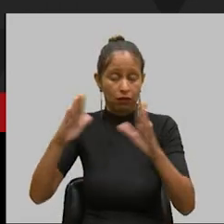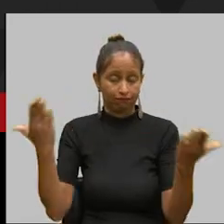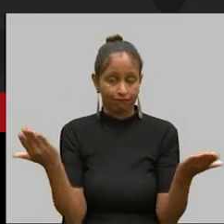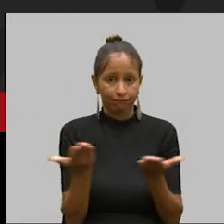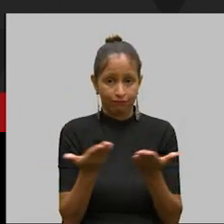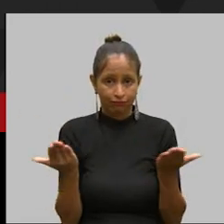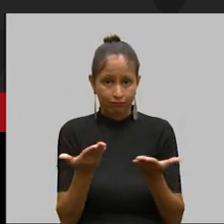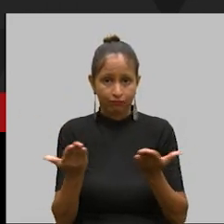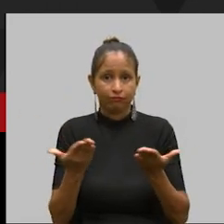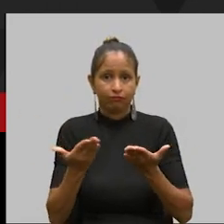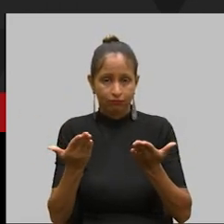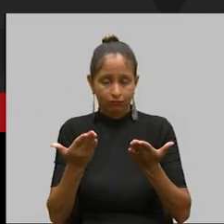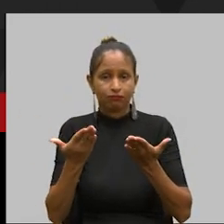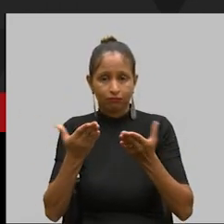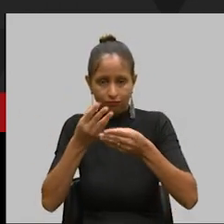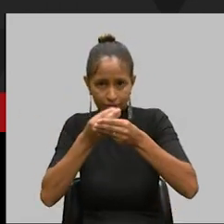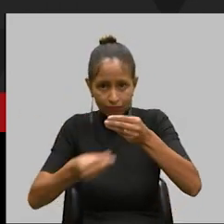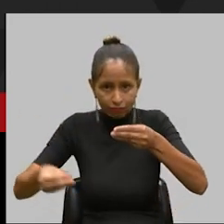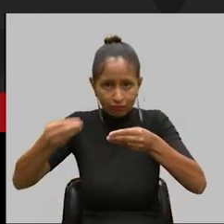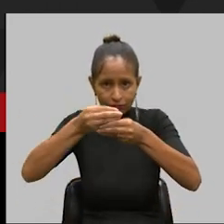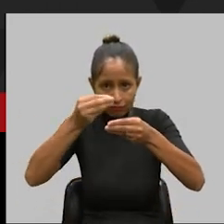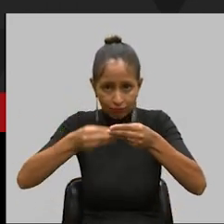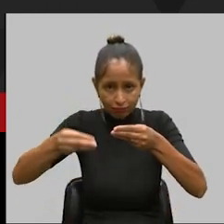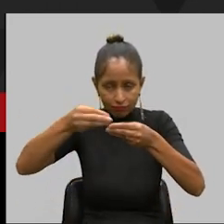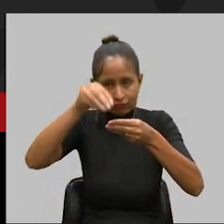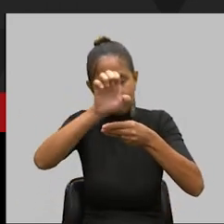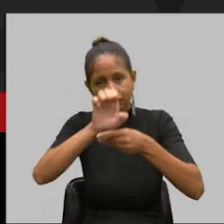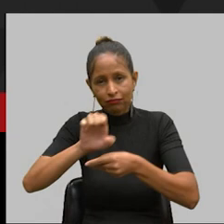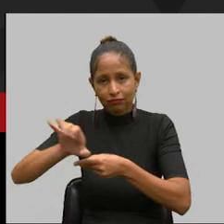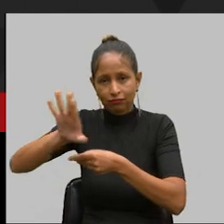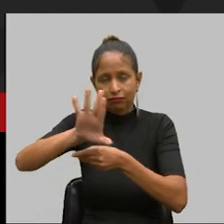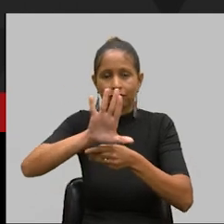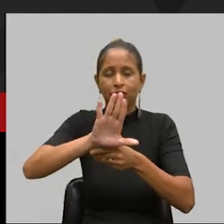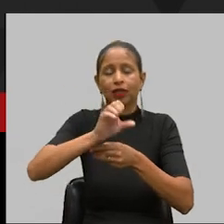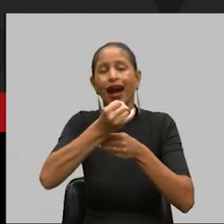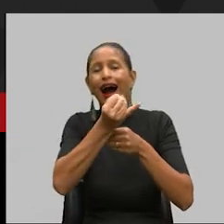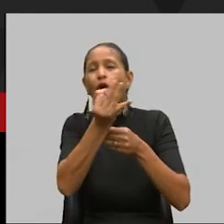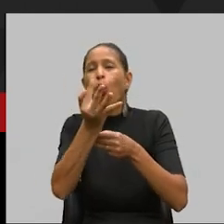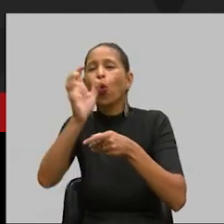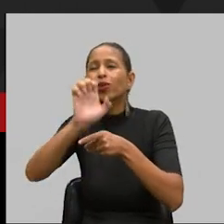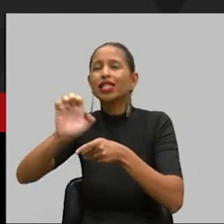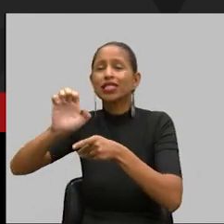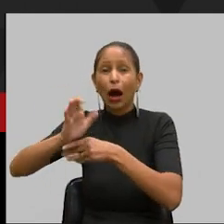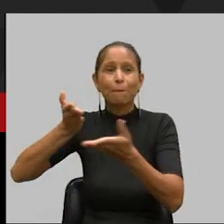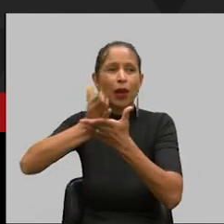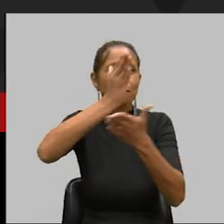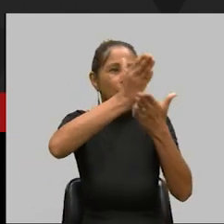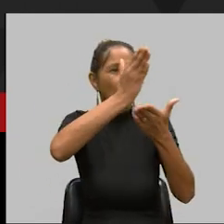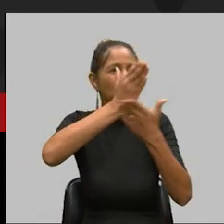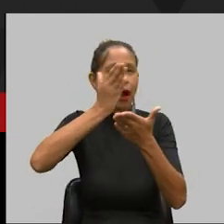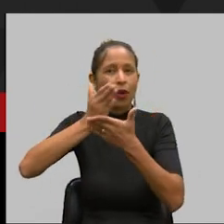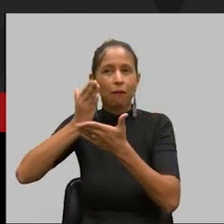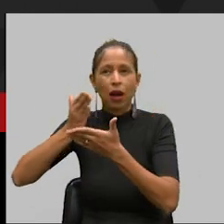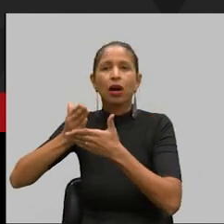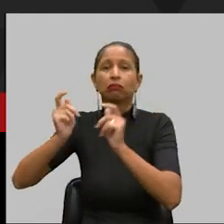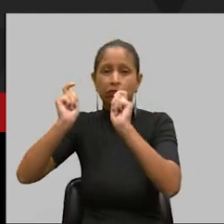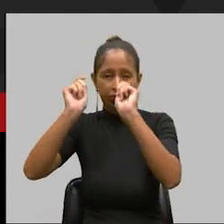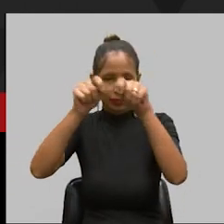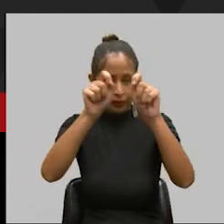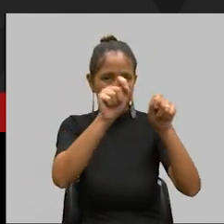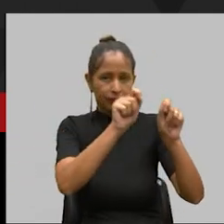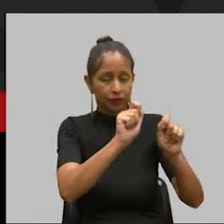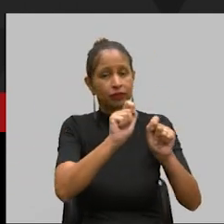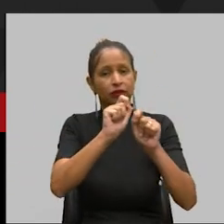e pouco implementada ainda nos Estados mas muitos estados avançaram muito a partir das diretrizes operacionais